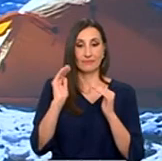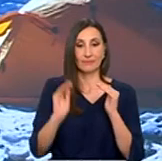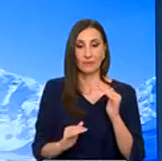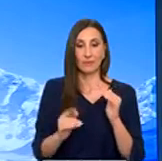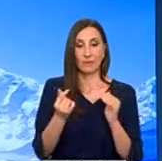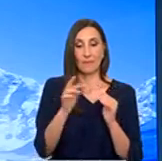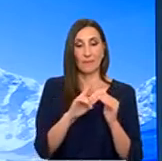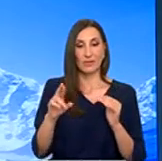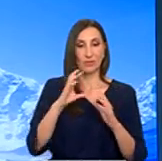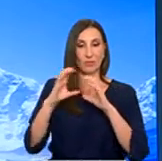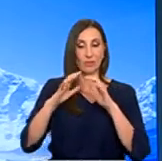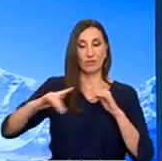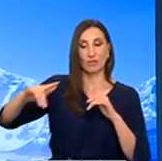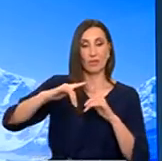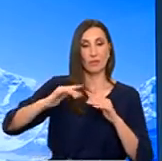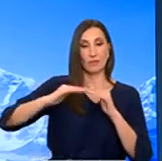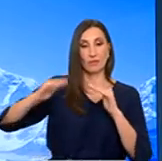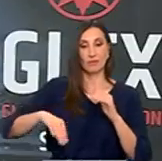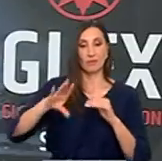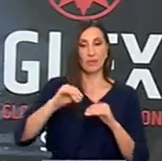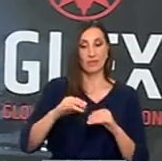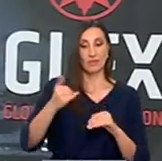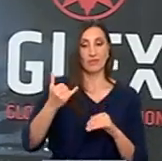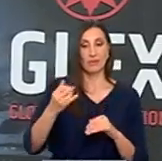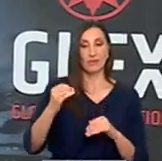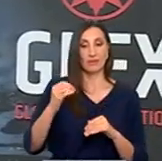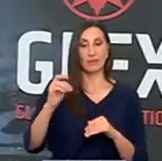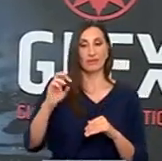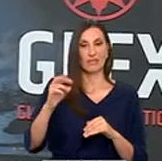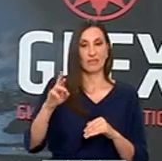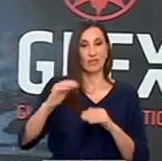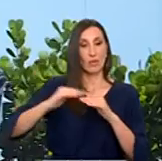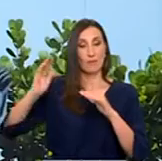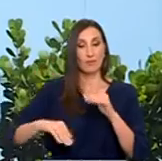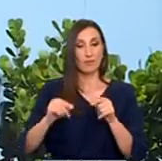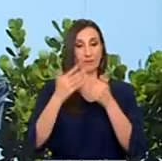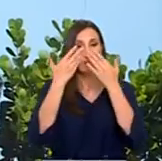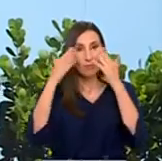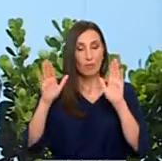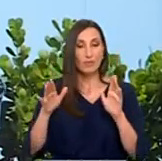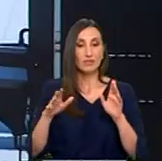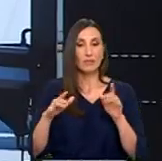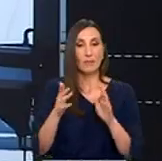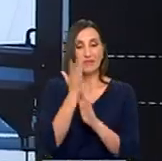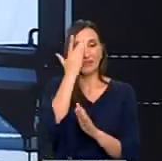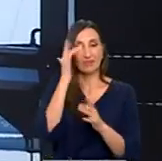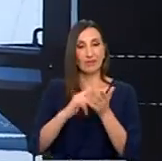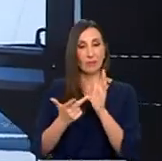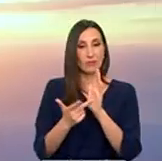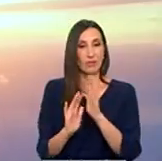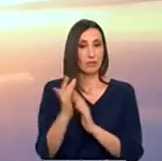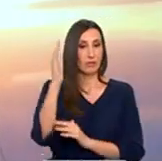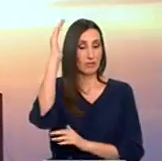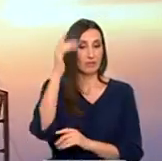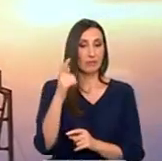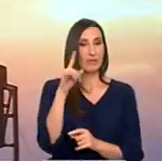drasticamente o preço das comunicações satélite por 10, 20, 30 vezes, como também uma democratização do acesso à tecnologia espacial. Ideias